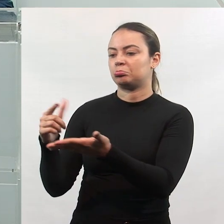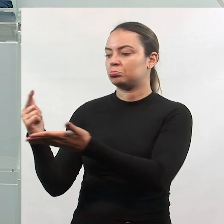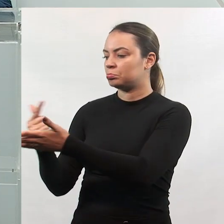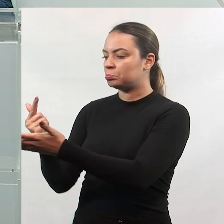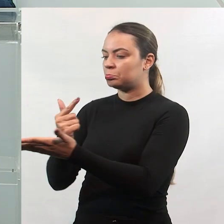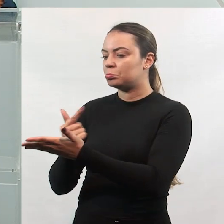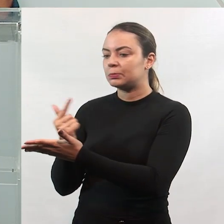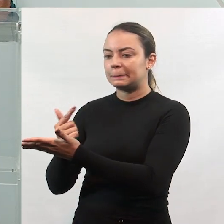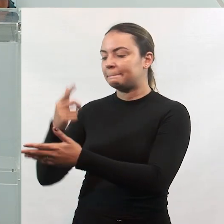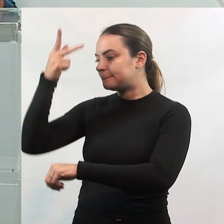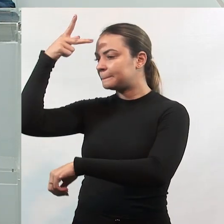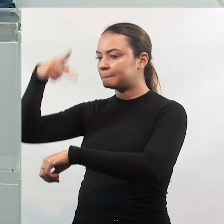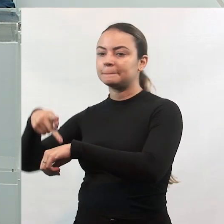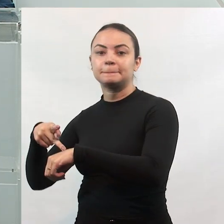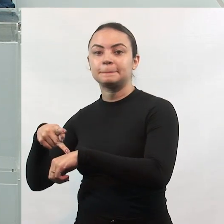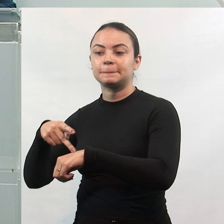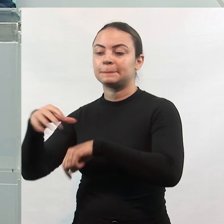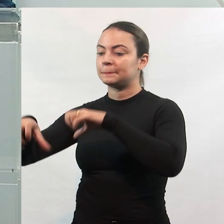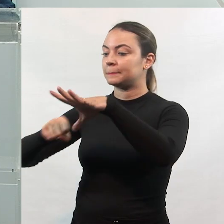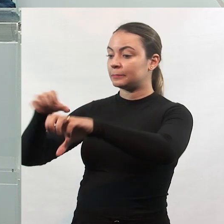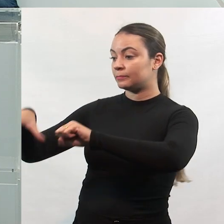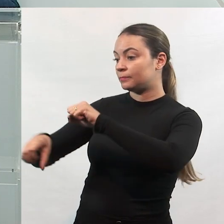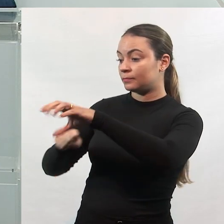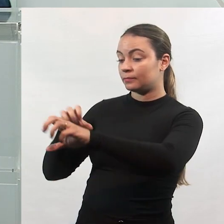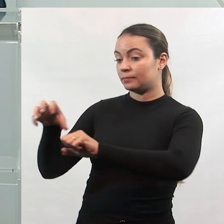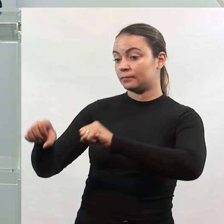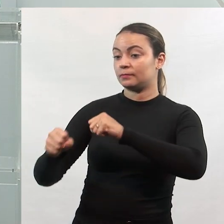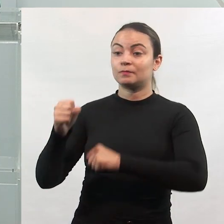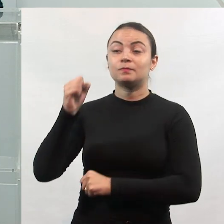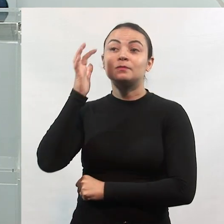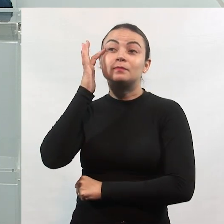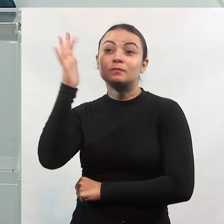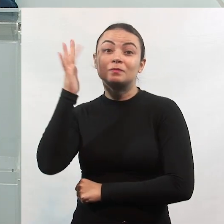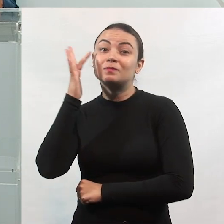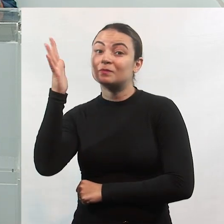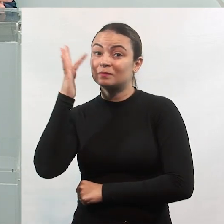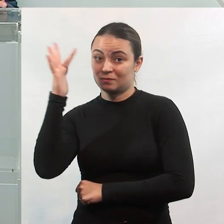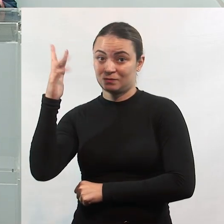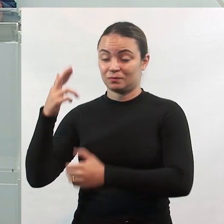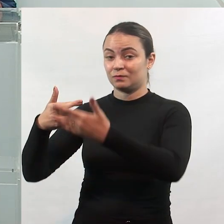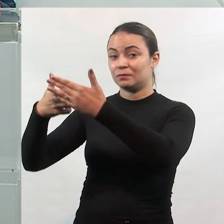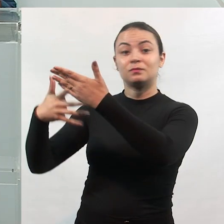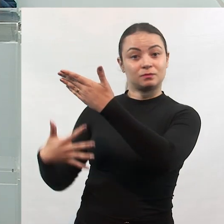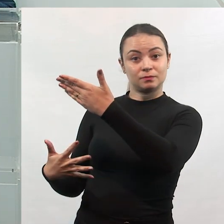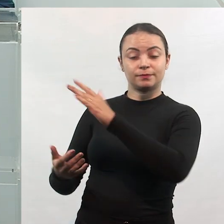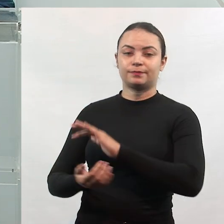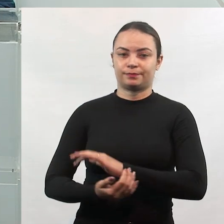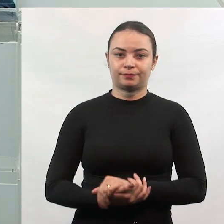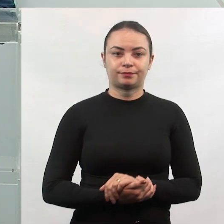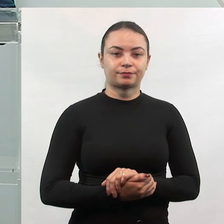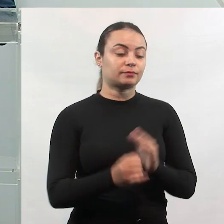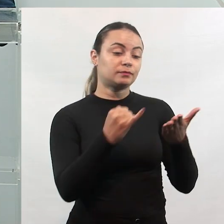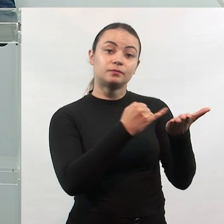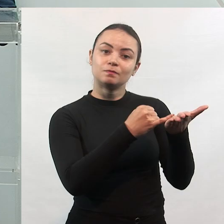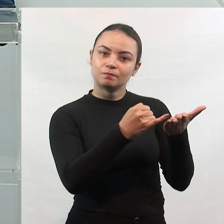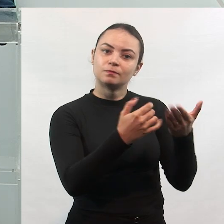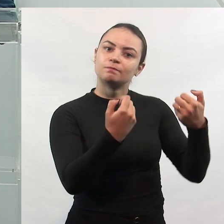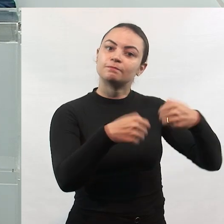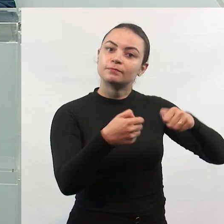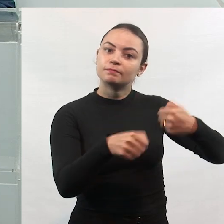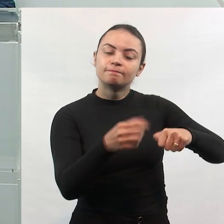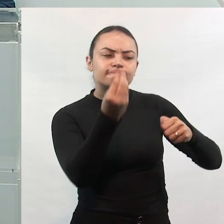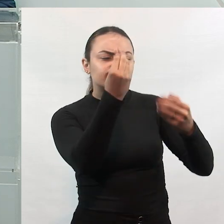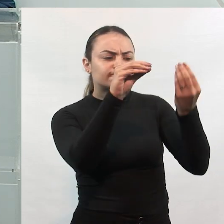né, aproveitando o exemplo que eu estou trabalhando com vocês desde o início, da formação de professores, do desempenho acadêmico, você precisa trazer na tua